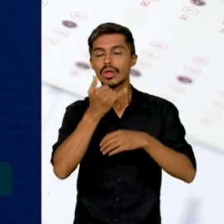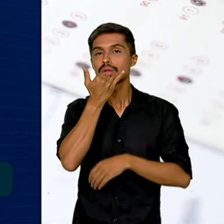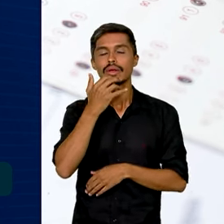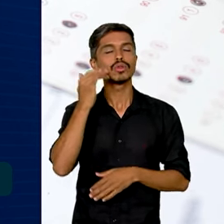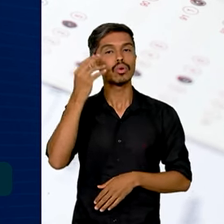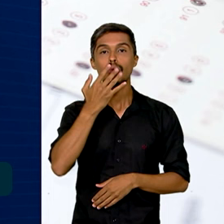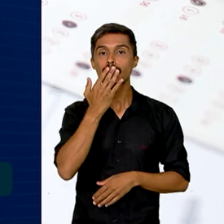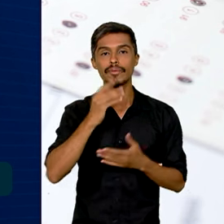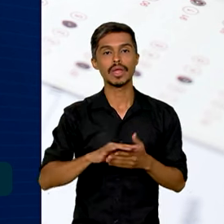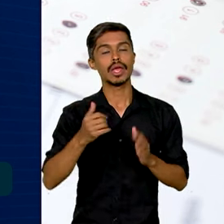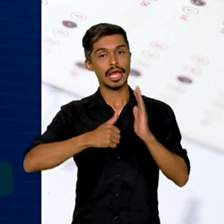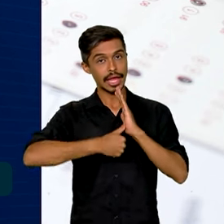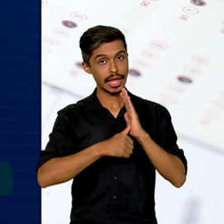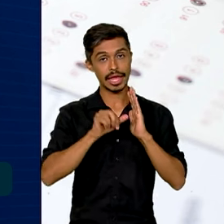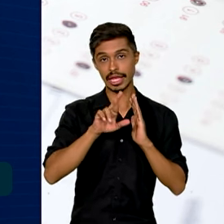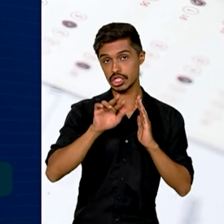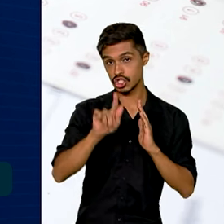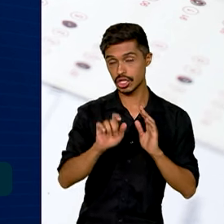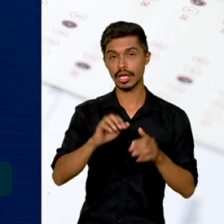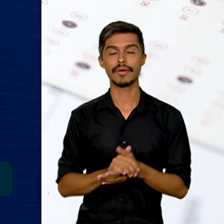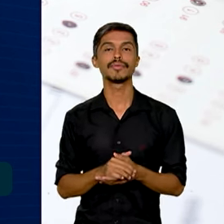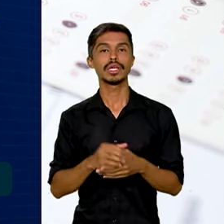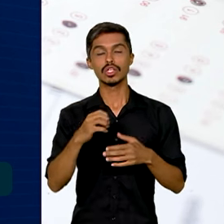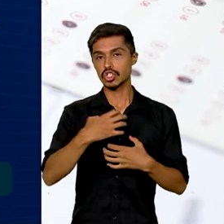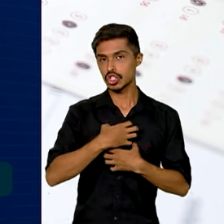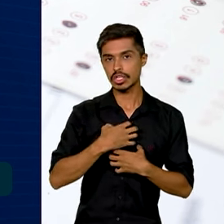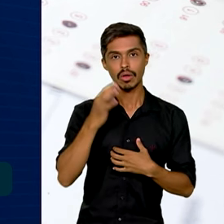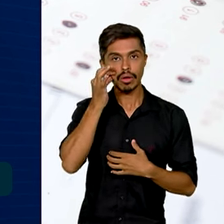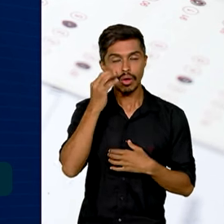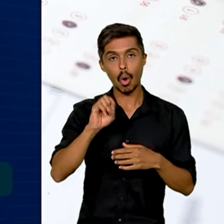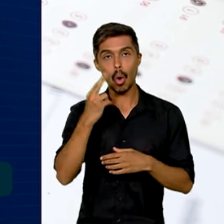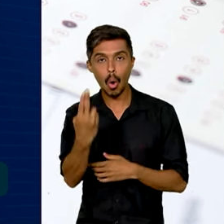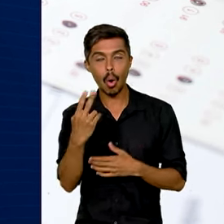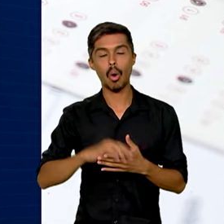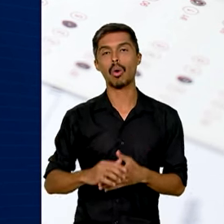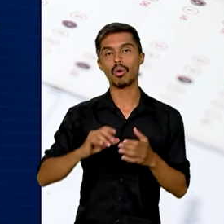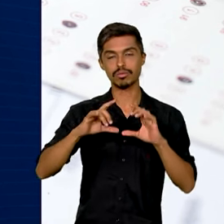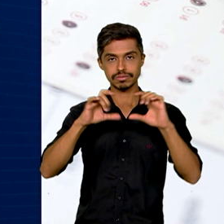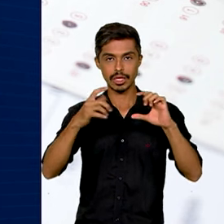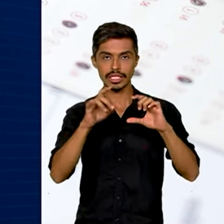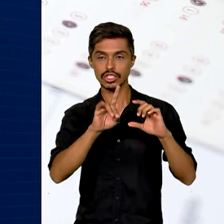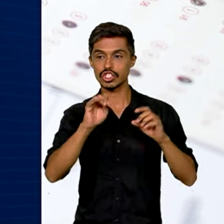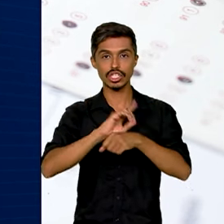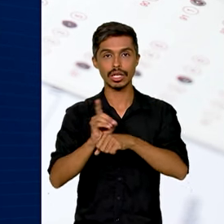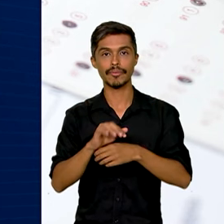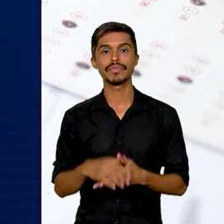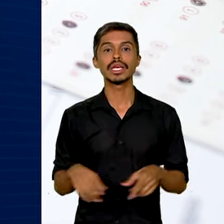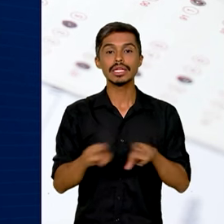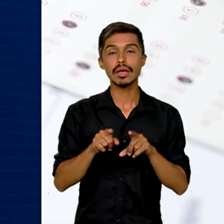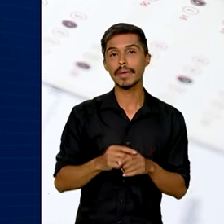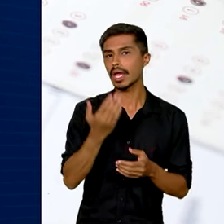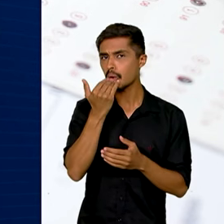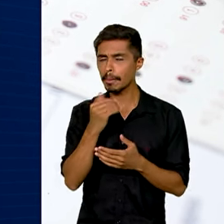documento oficial com foto, pode ser físico ou na versão digital, cartão de confirmação de inscrição e lanche,